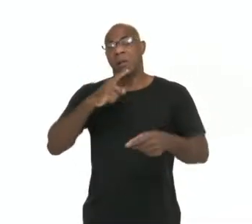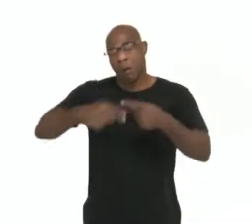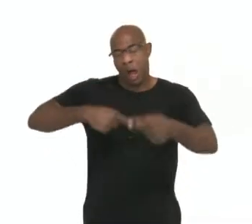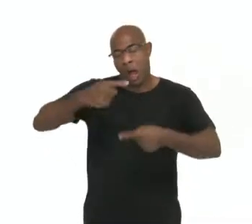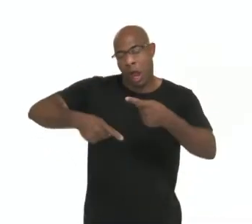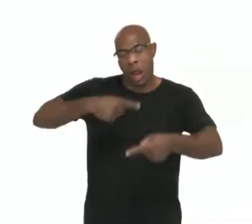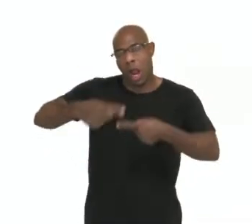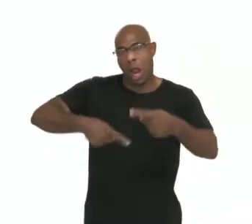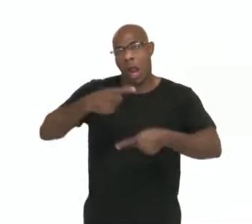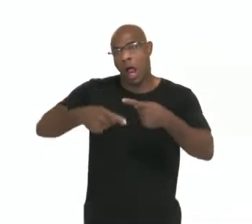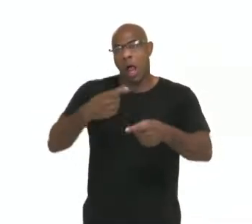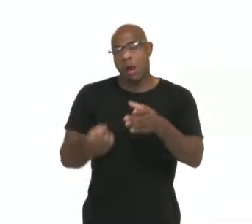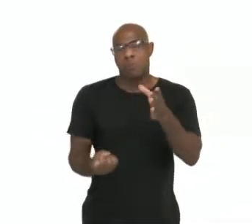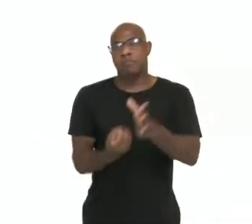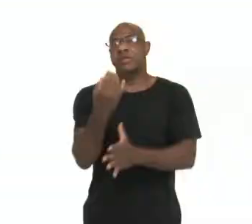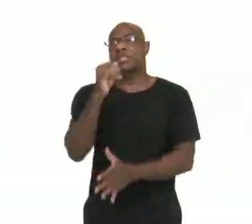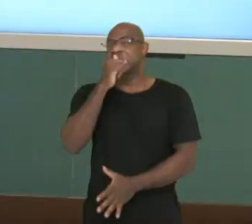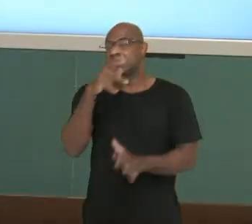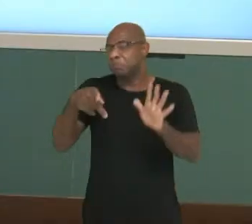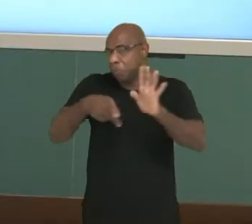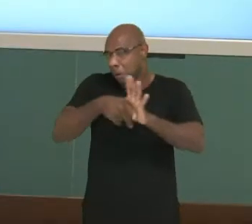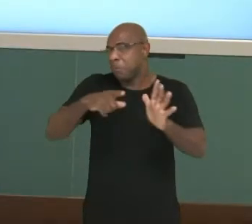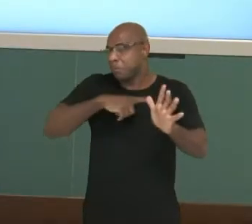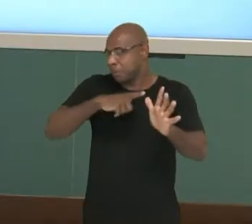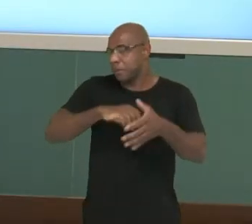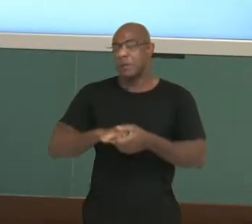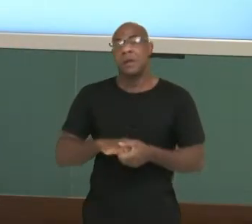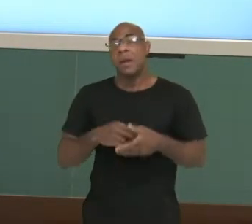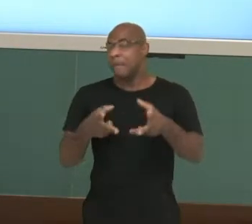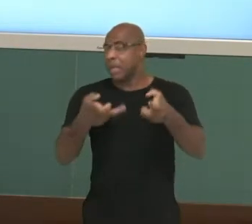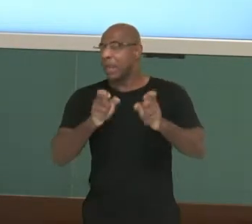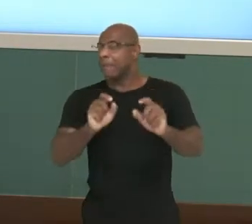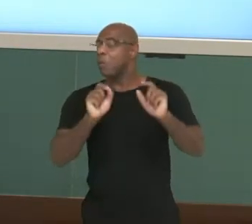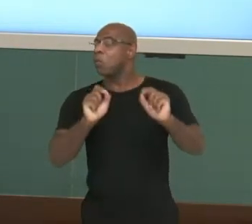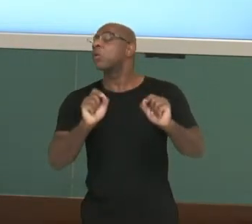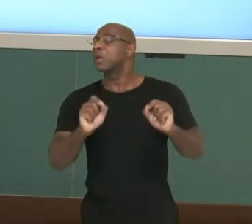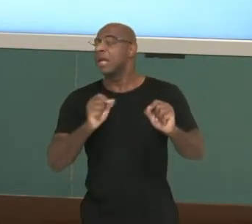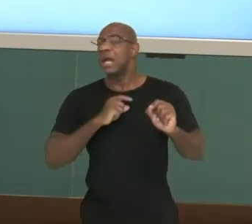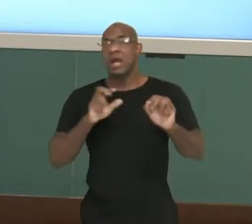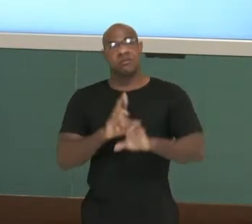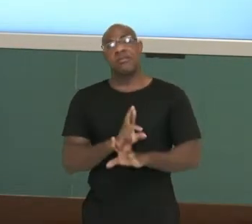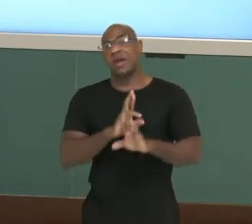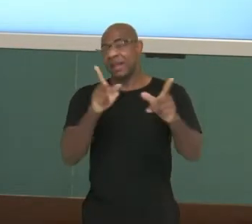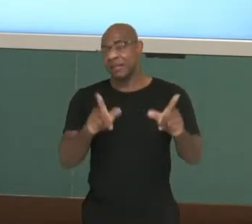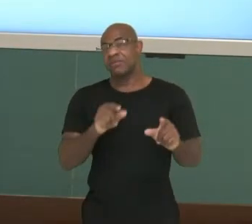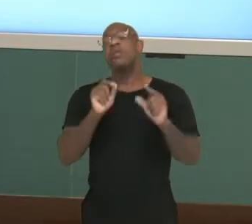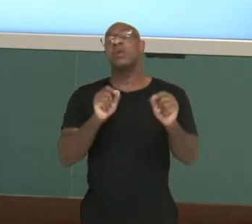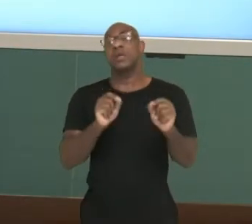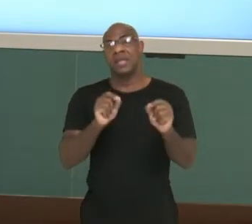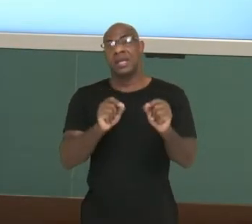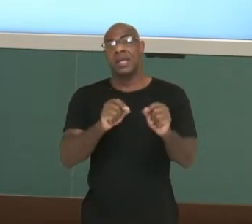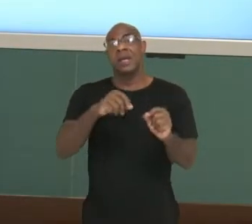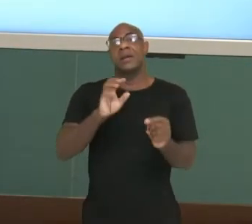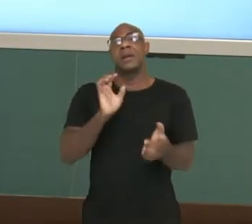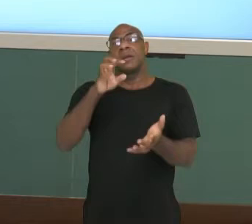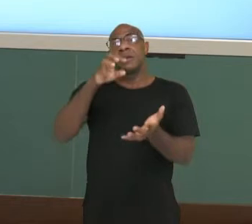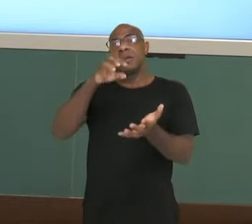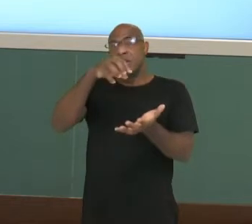geração de energia elétrica. Então a gente percebe justamente essas diferenças entre